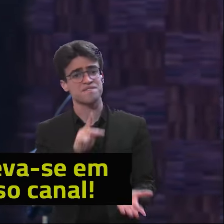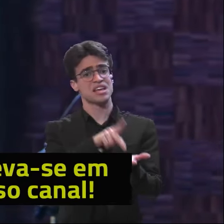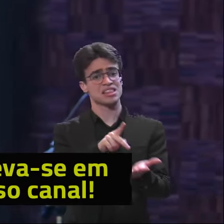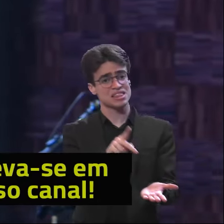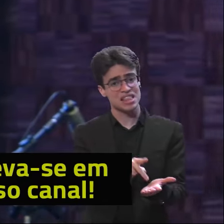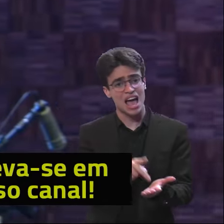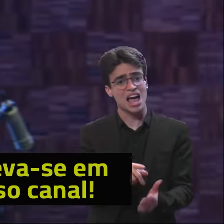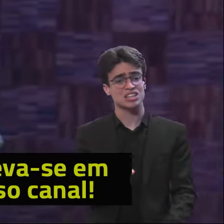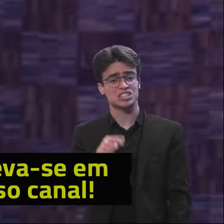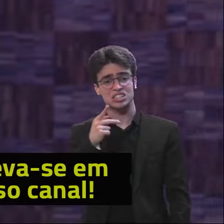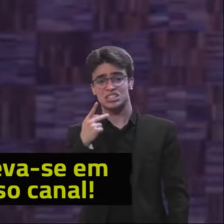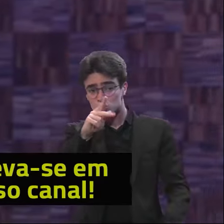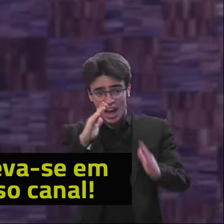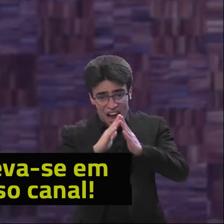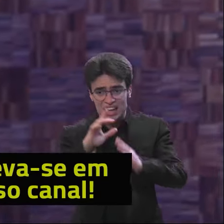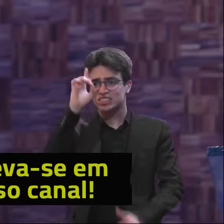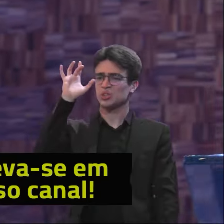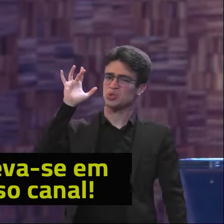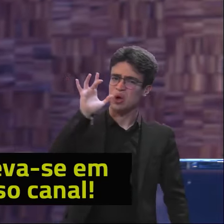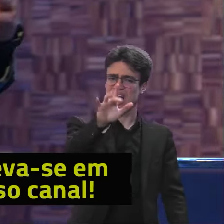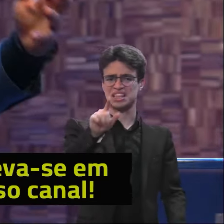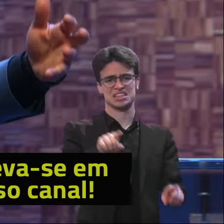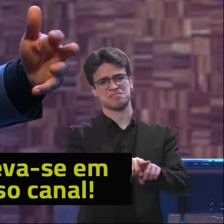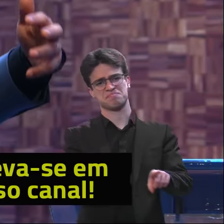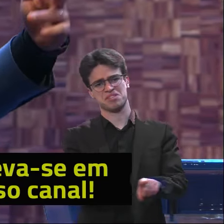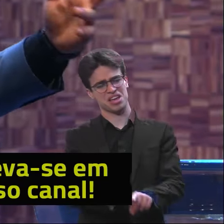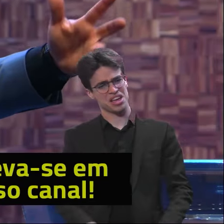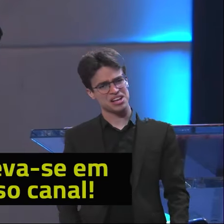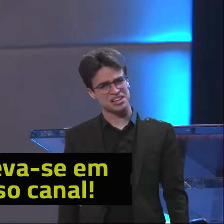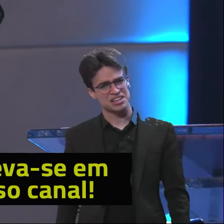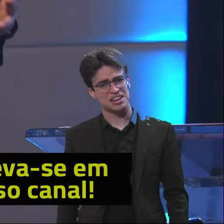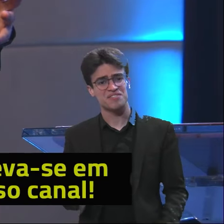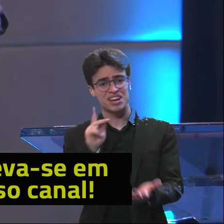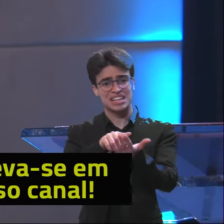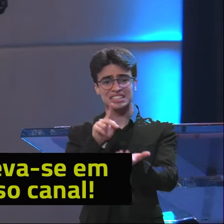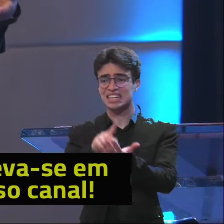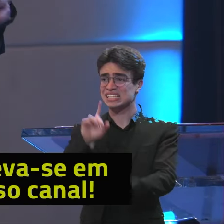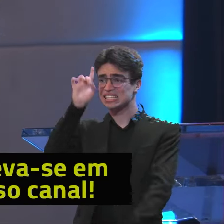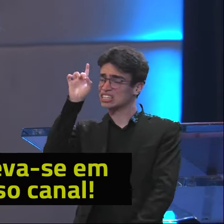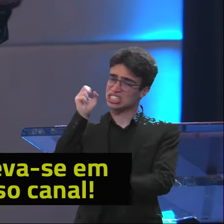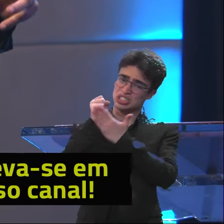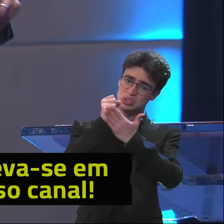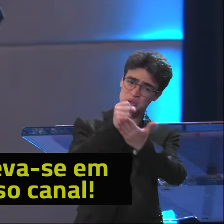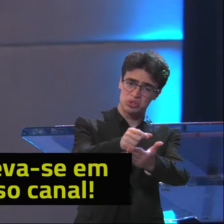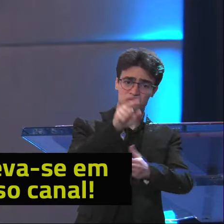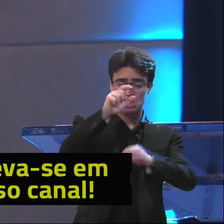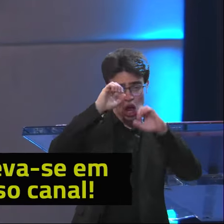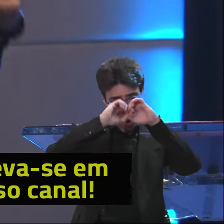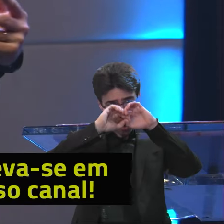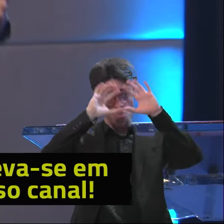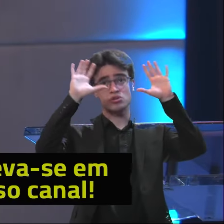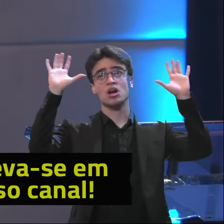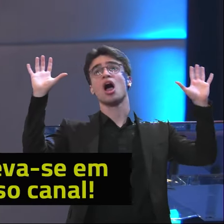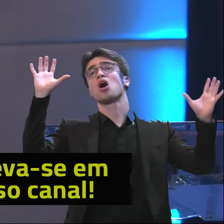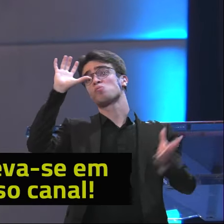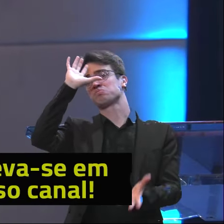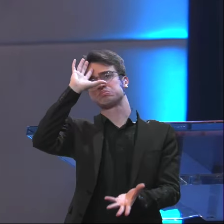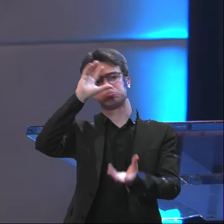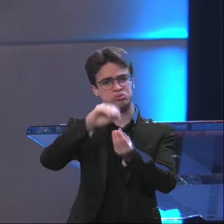rádio. E ele vai trazer entendimento sobre coisas que você